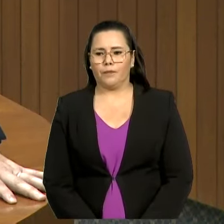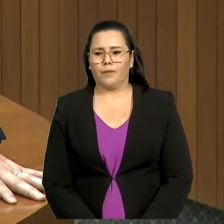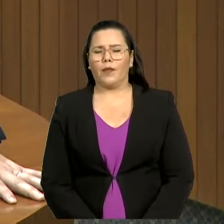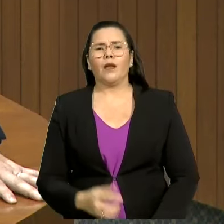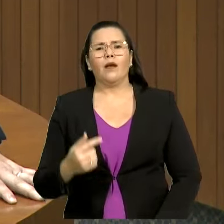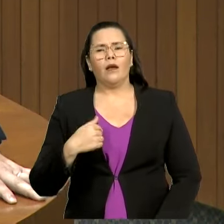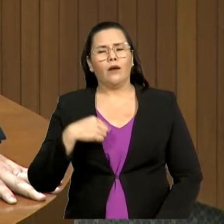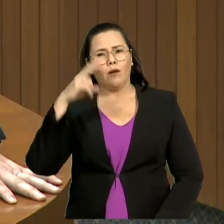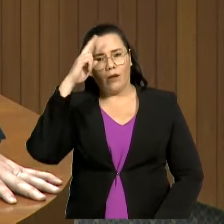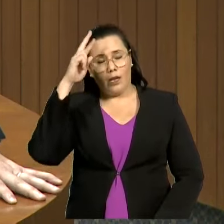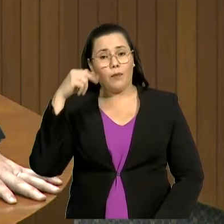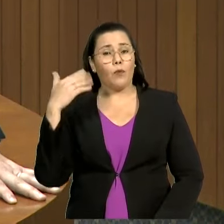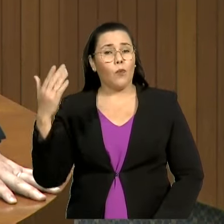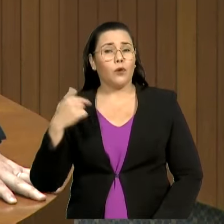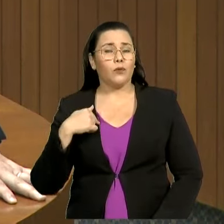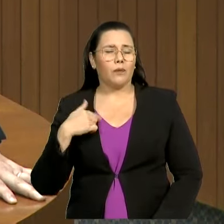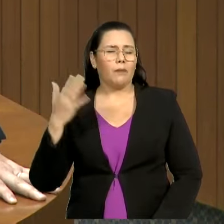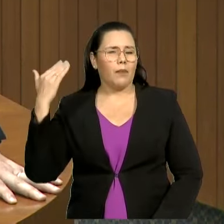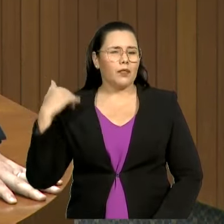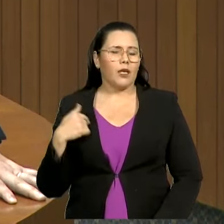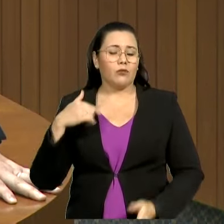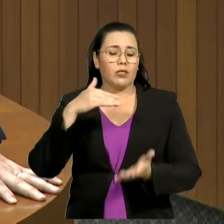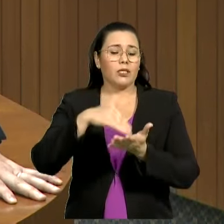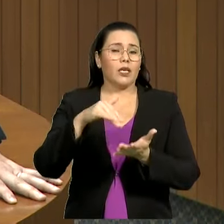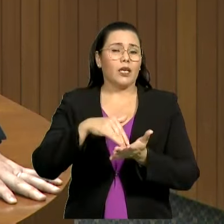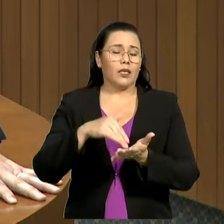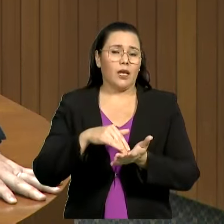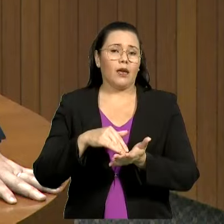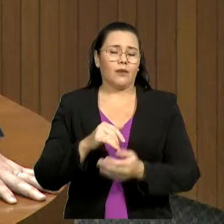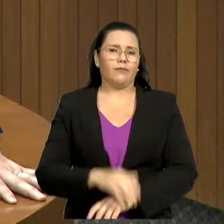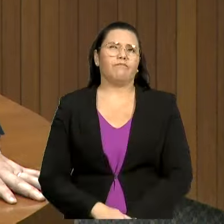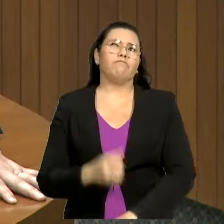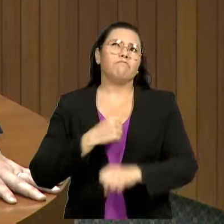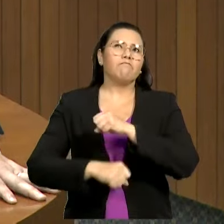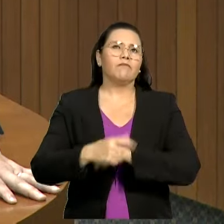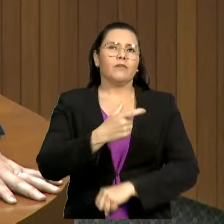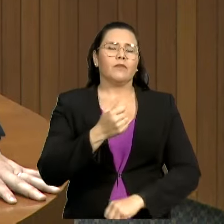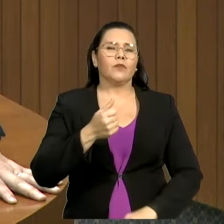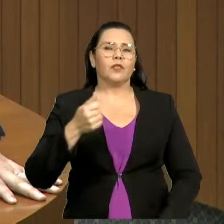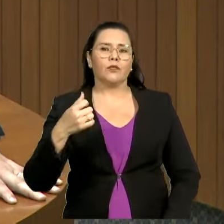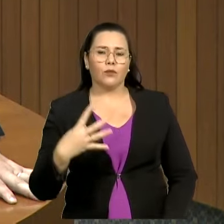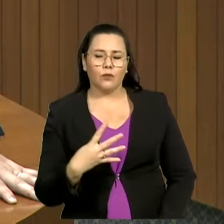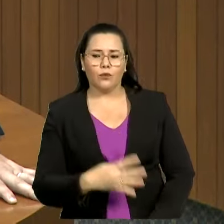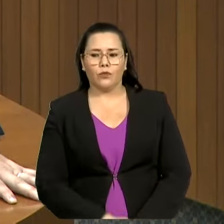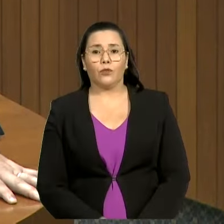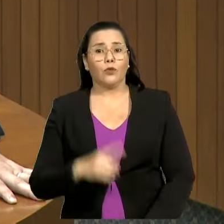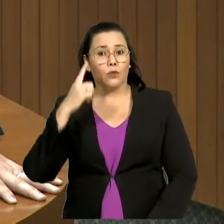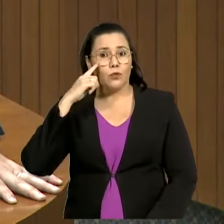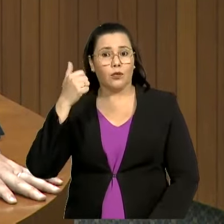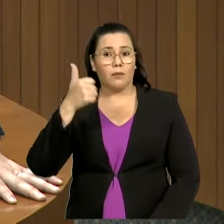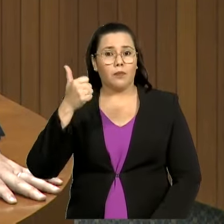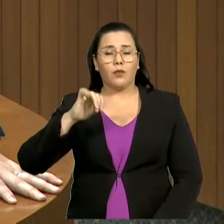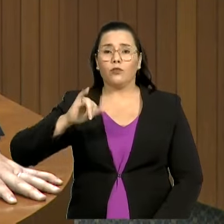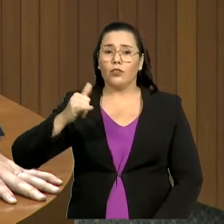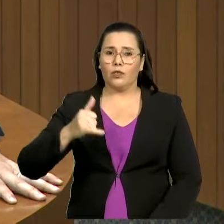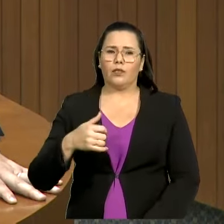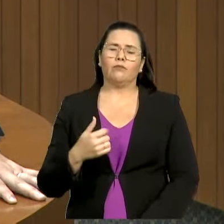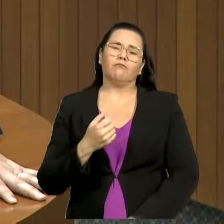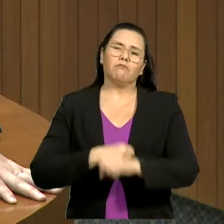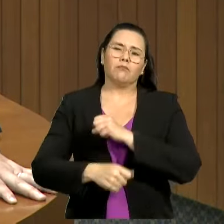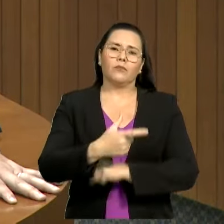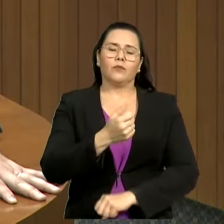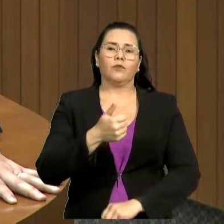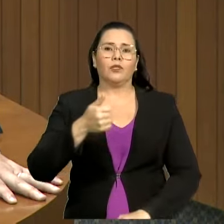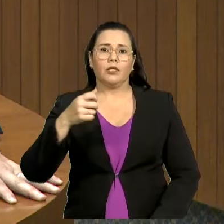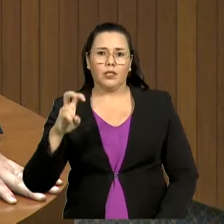Estado. Isso, lá se vai, os anos de 2014. Tomei posse no dia 1º de janeiro de 2015 e, desde então, essa